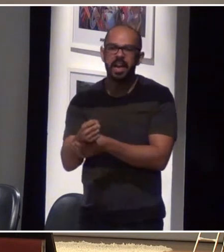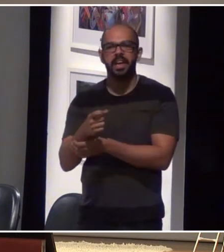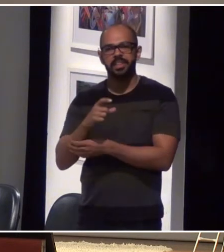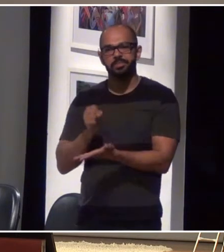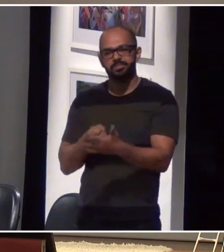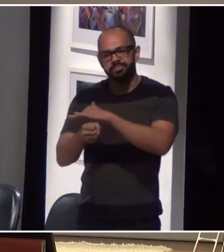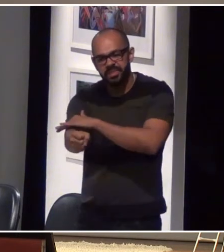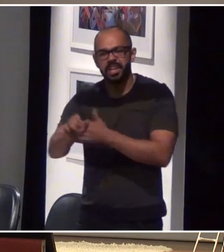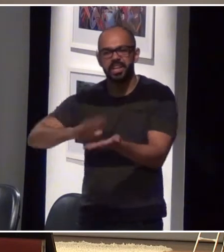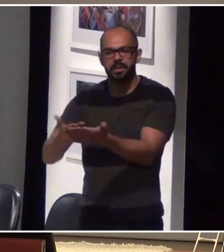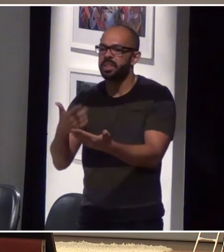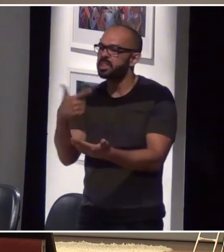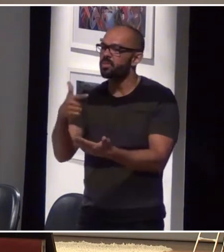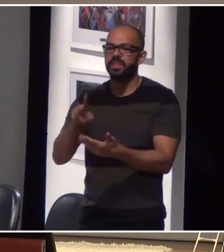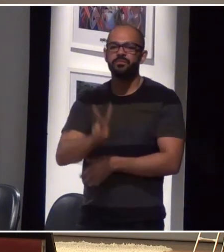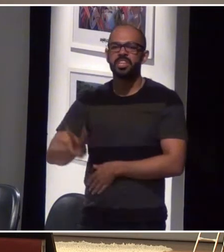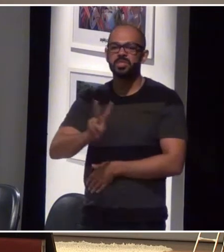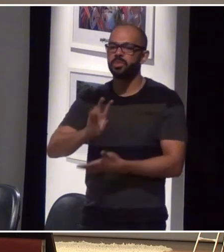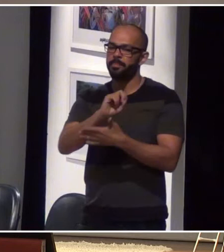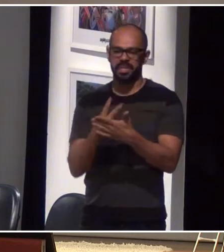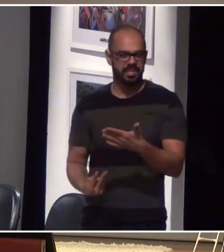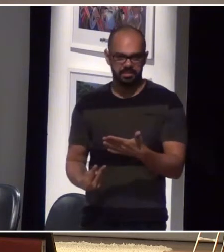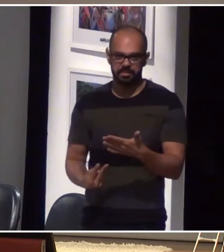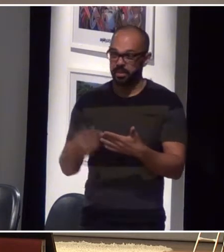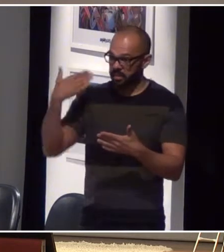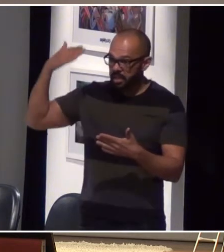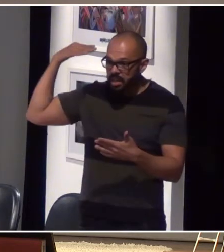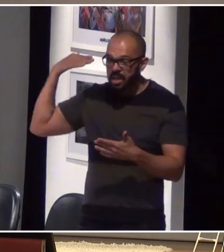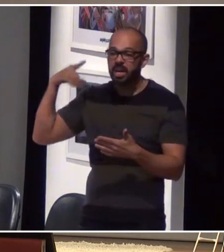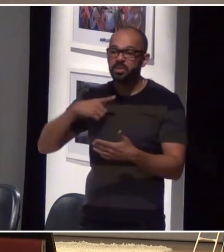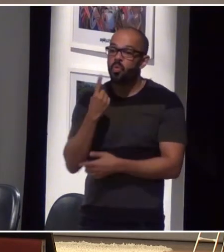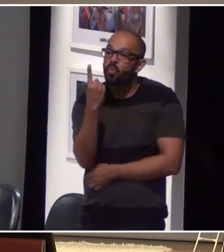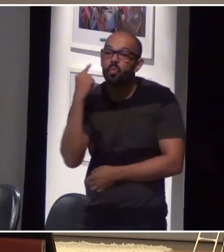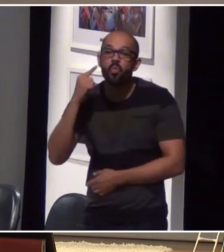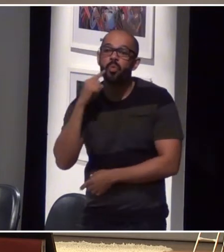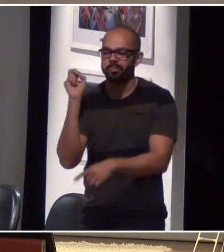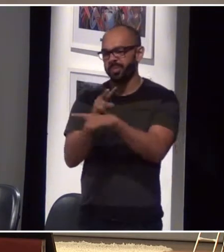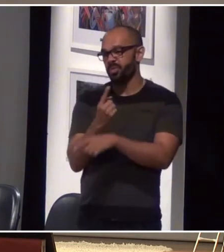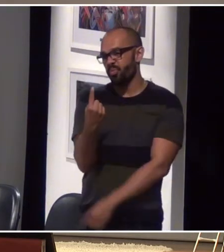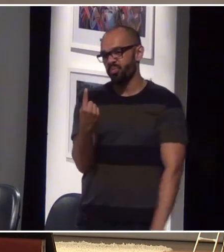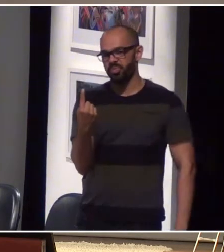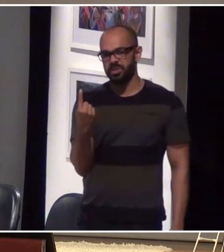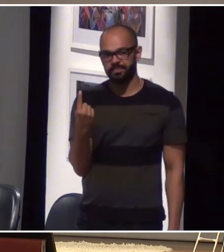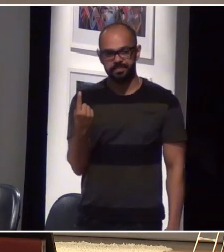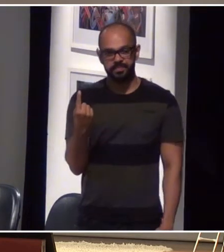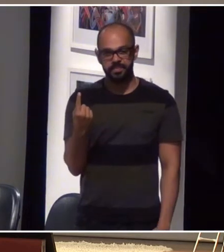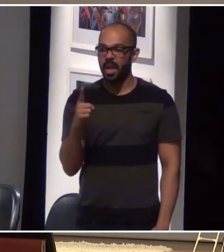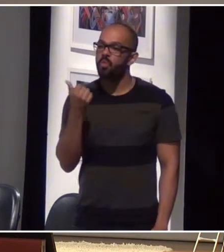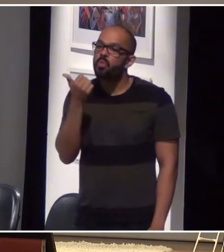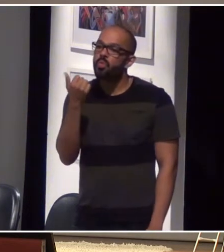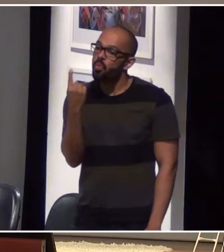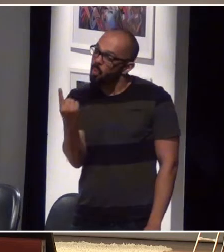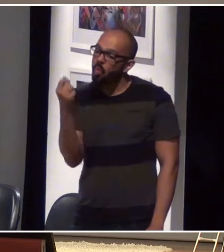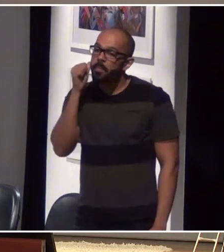presença de intérprete, nós não temos vestibular bilíngue. No último vestibular entrou um surdo. E é